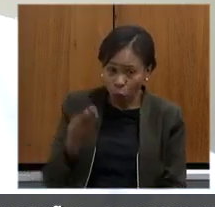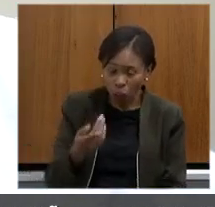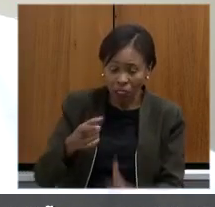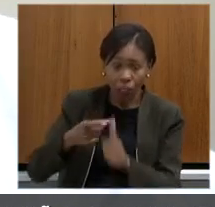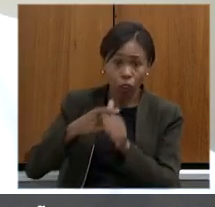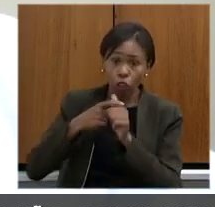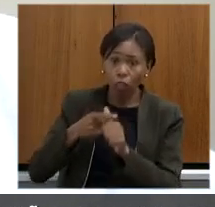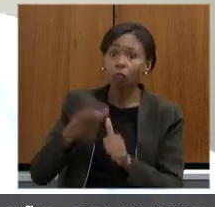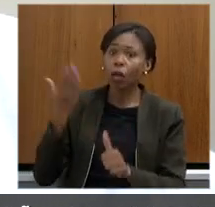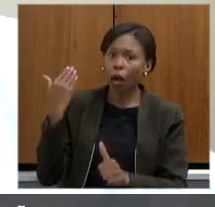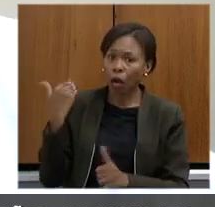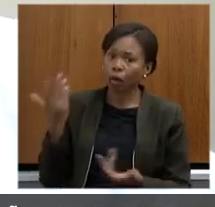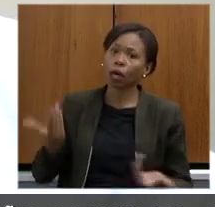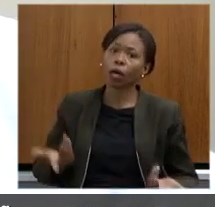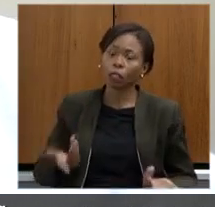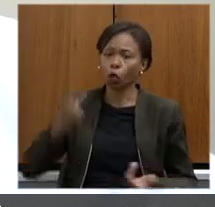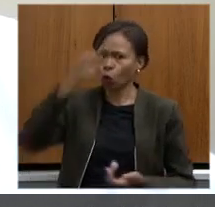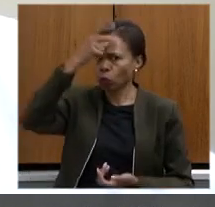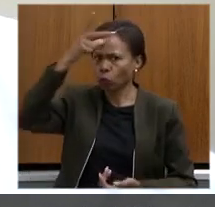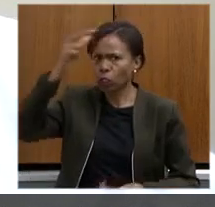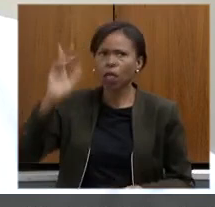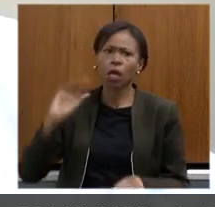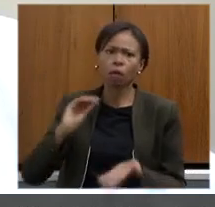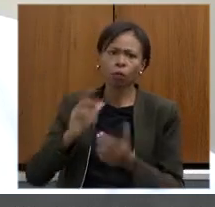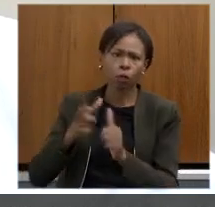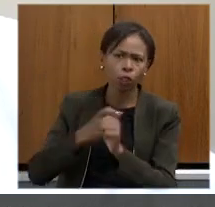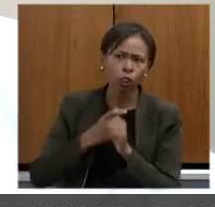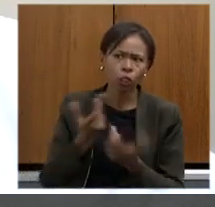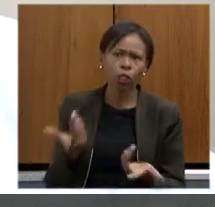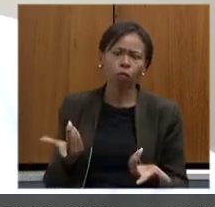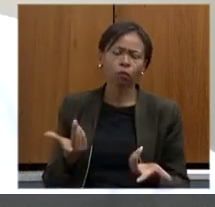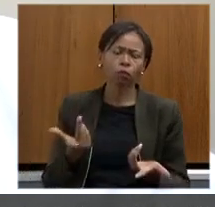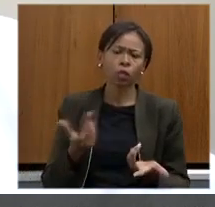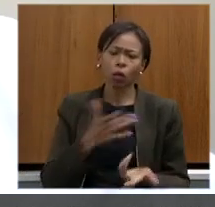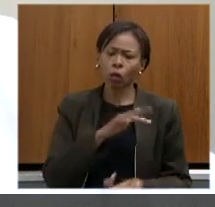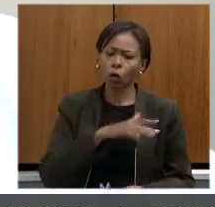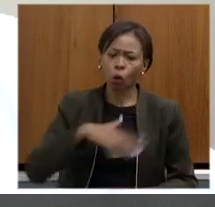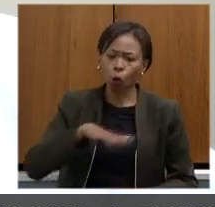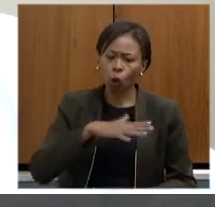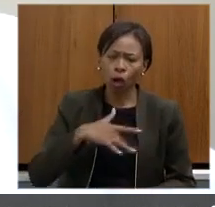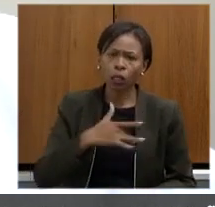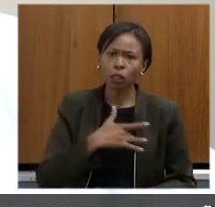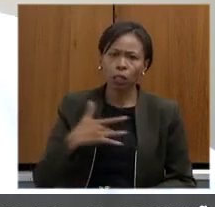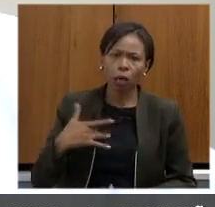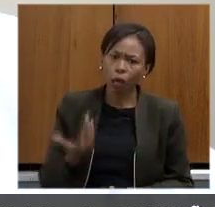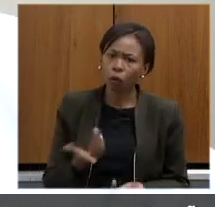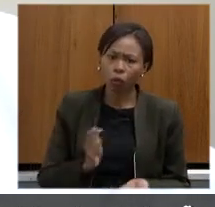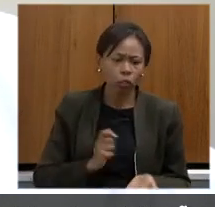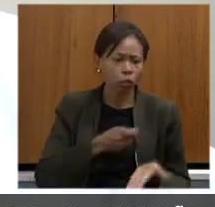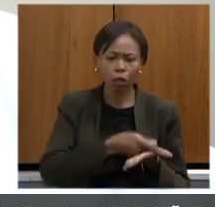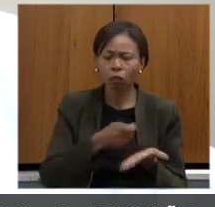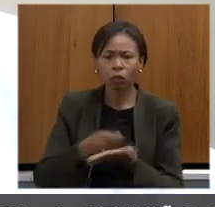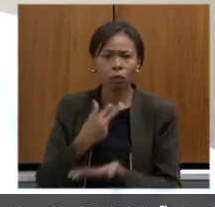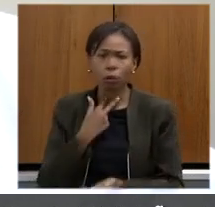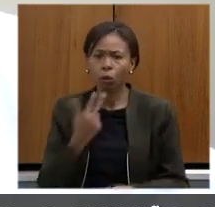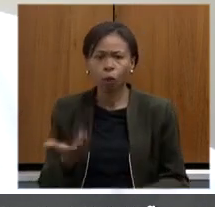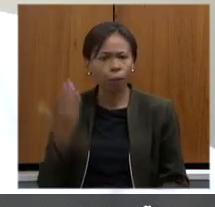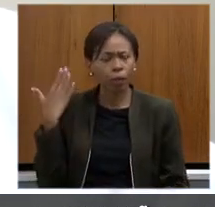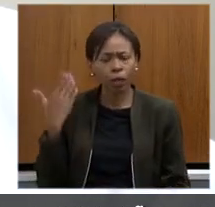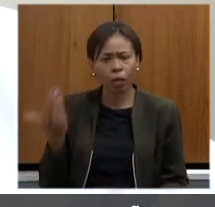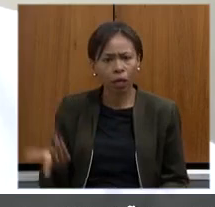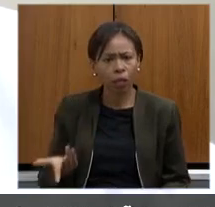ou concorrência dores da saúde ou com várias outras despesas obrigatórias e depois nada ser feito em relação à a